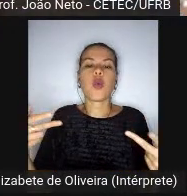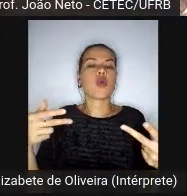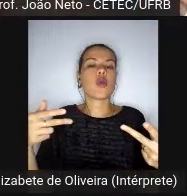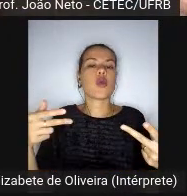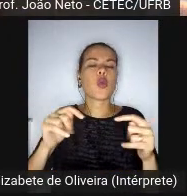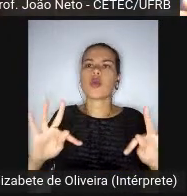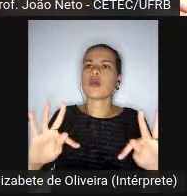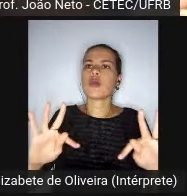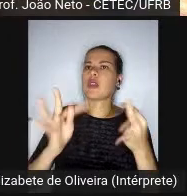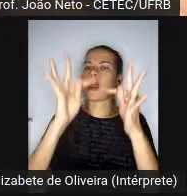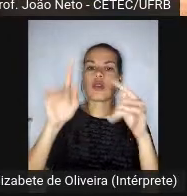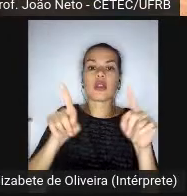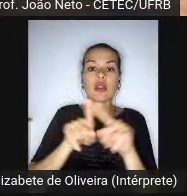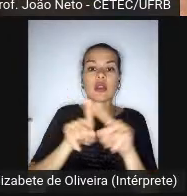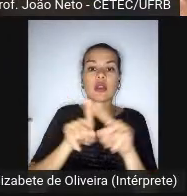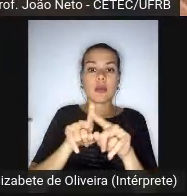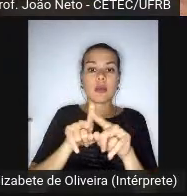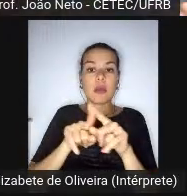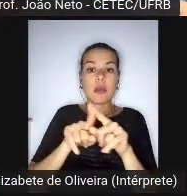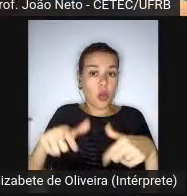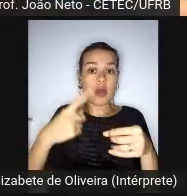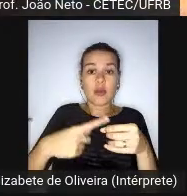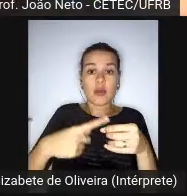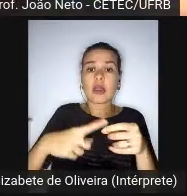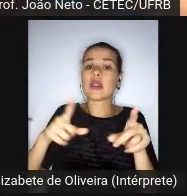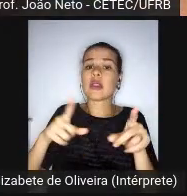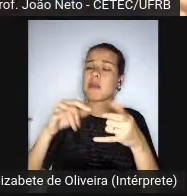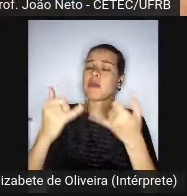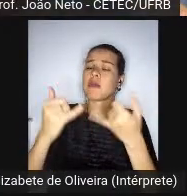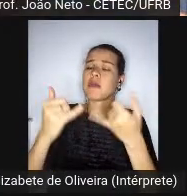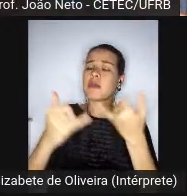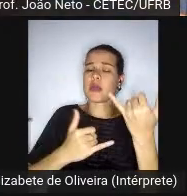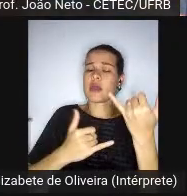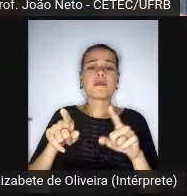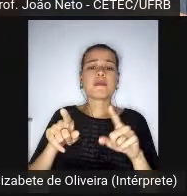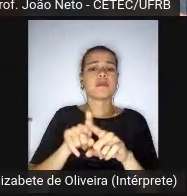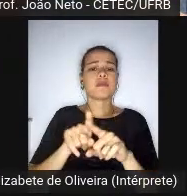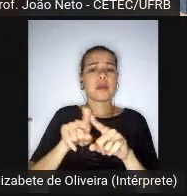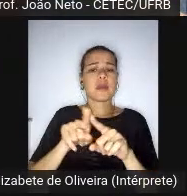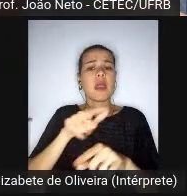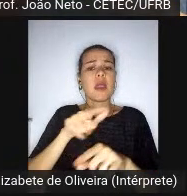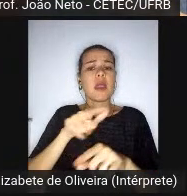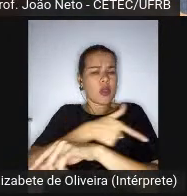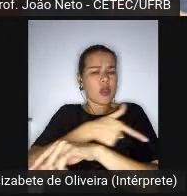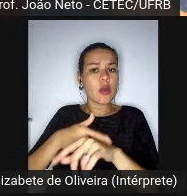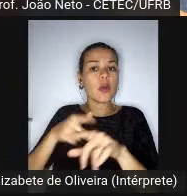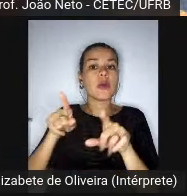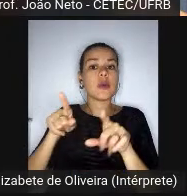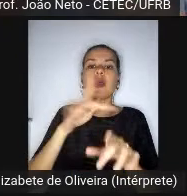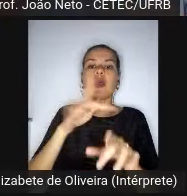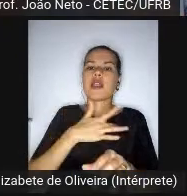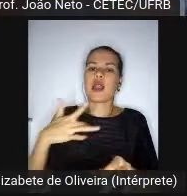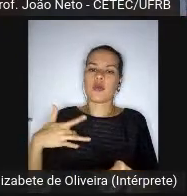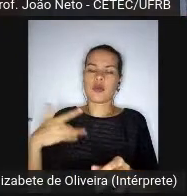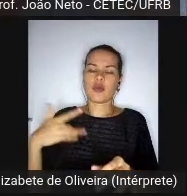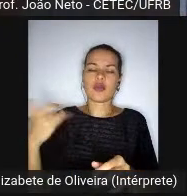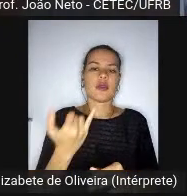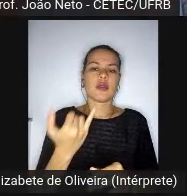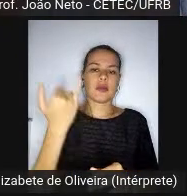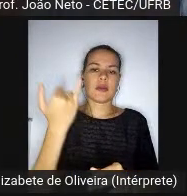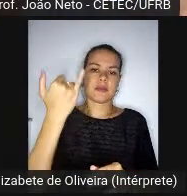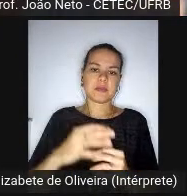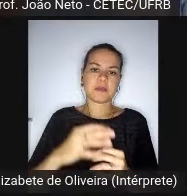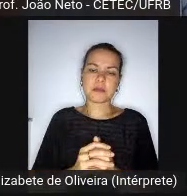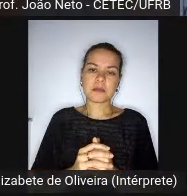no espaço urbano ao lazer também a a educação a saúde nesse